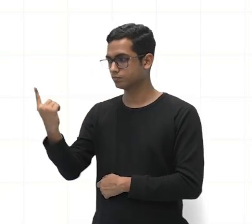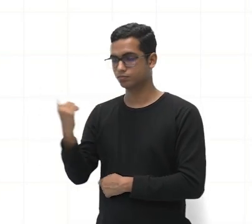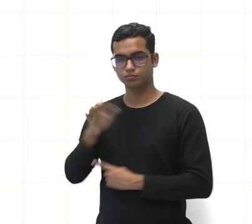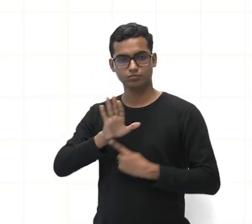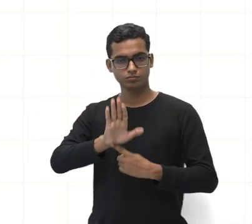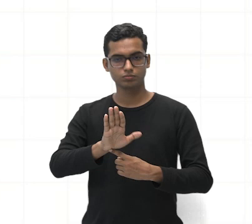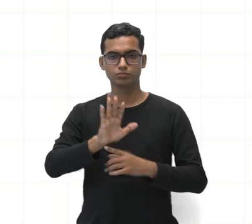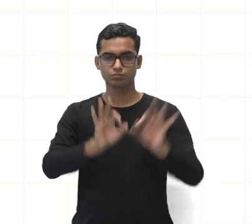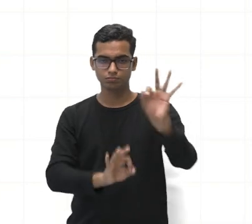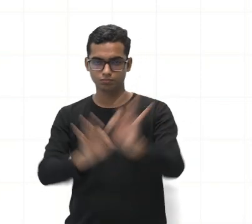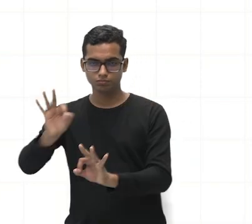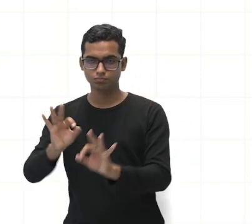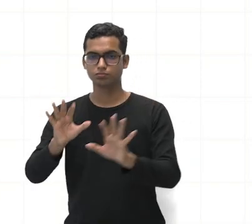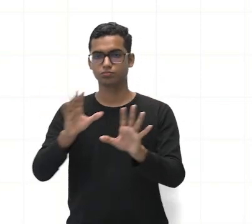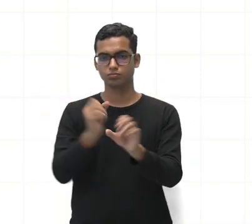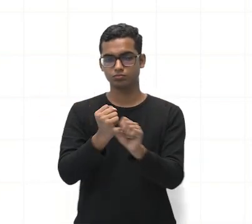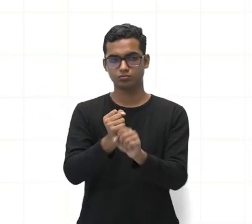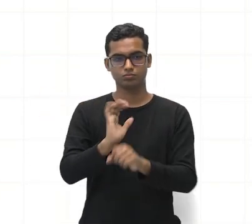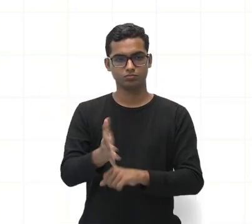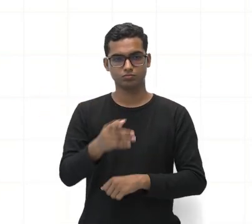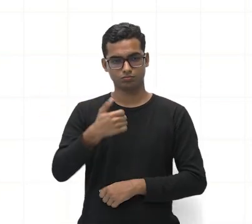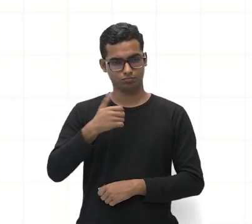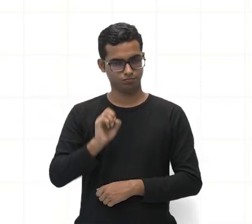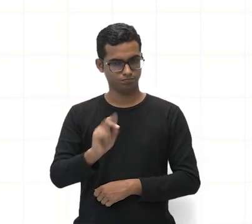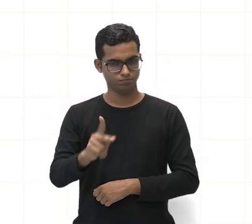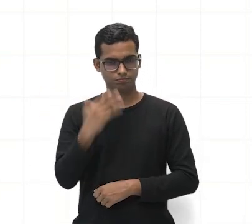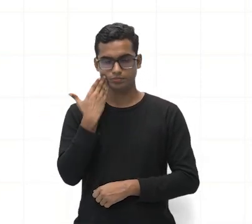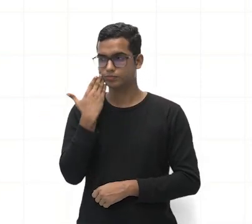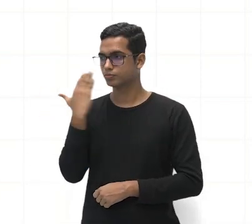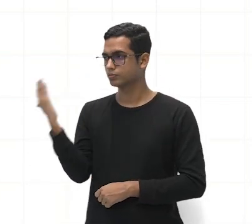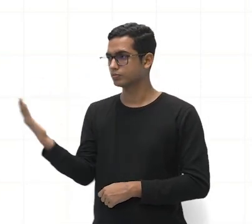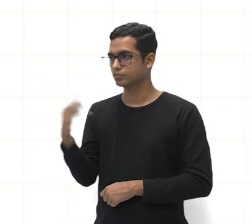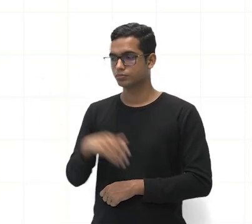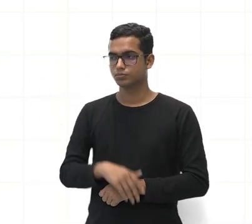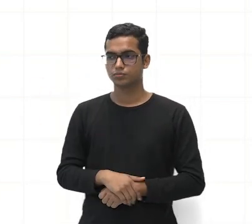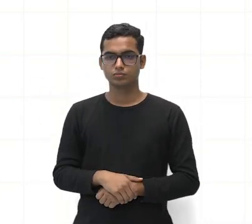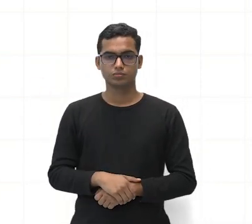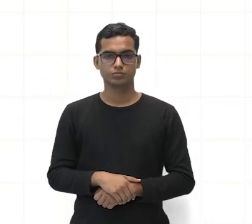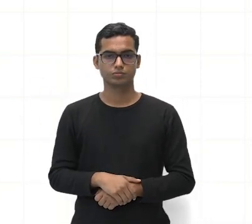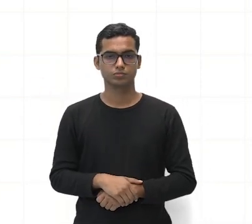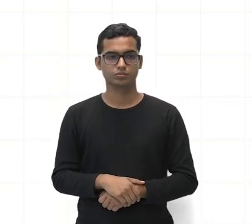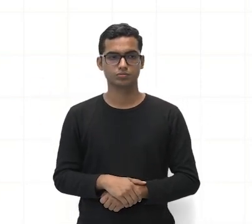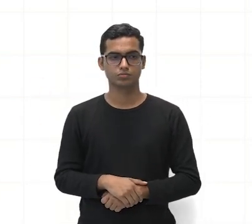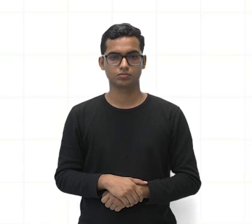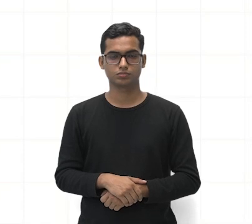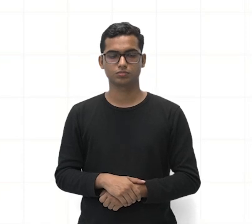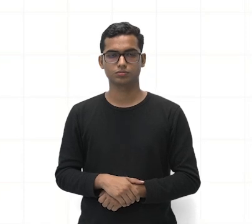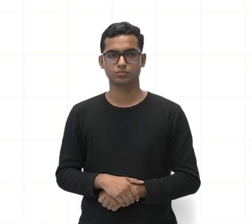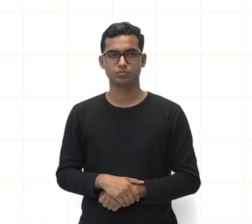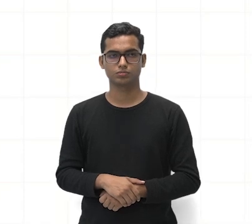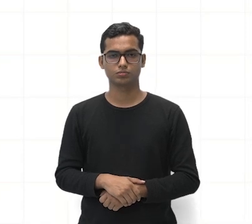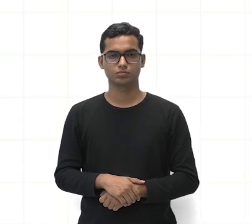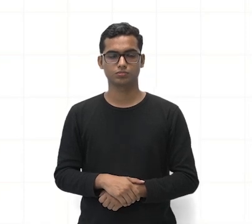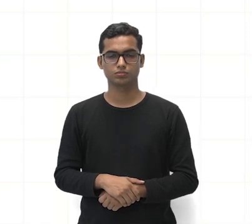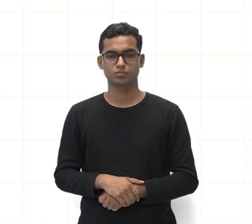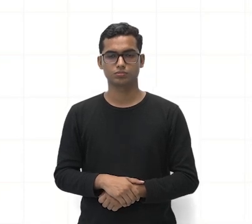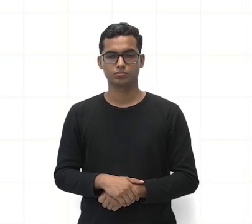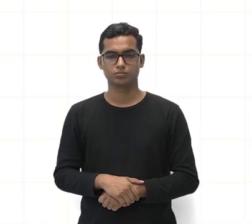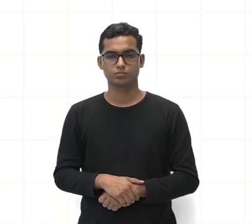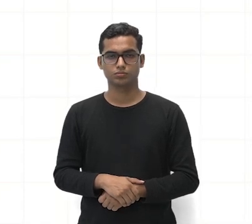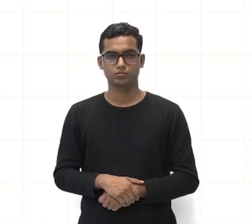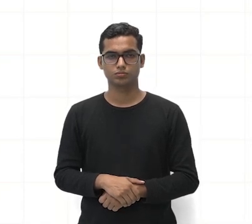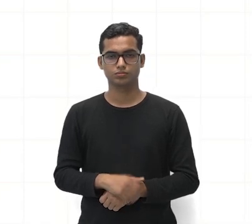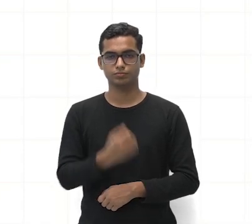lá quando nós armamos a operação. Beleza? Então, dito isto, ó, vamos fazer aqui, ó, vamos resolver a nossa situação, problema aqui, ó. Nós temos